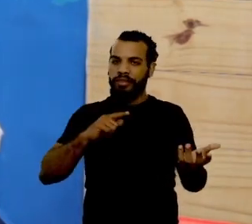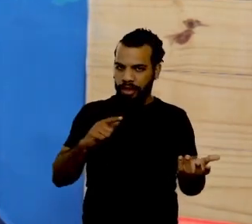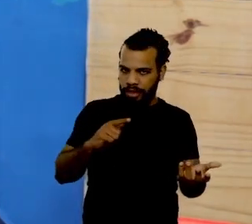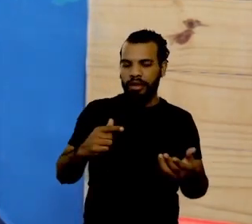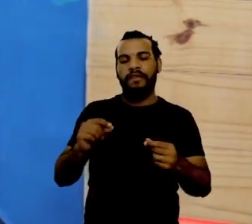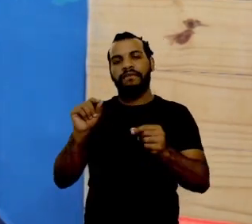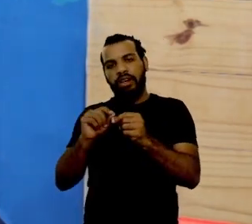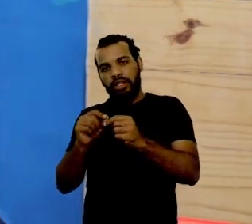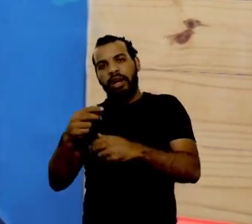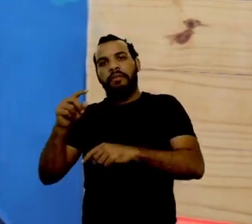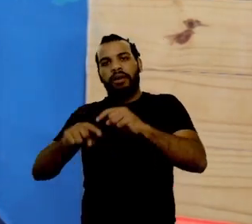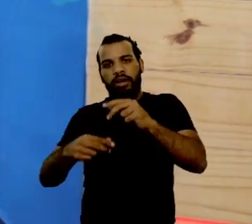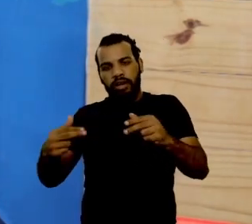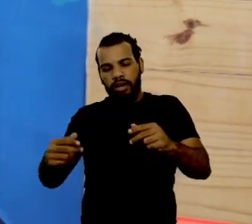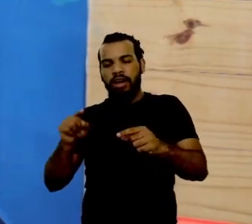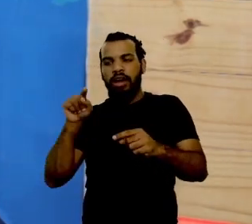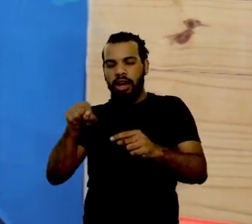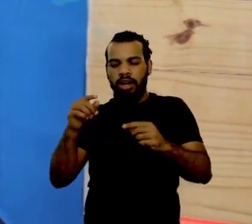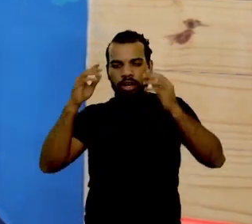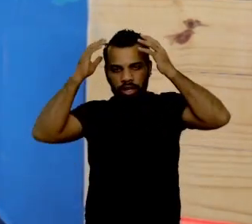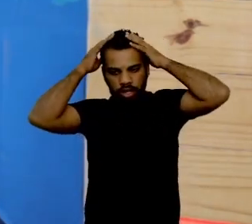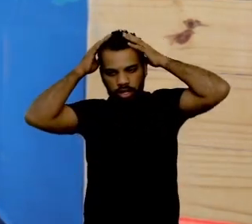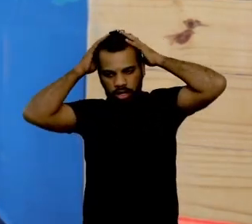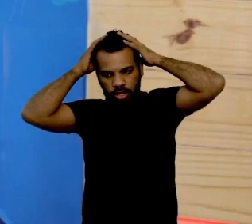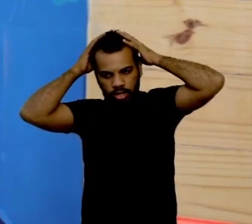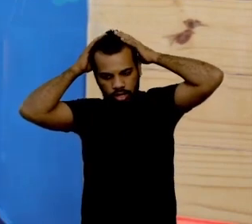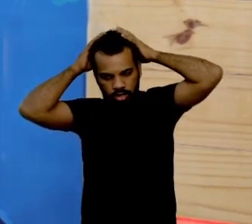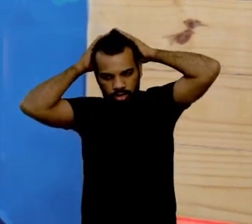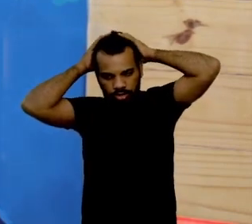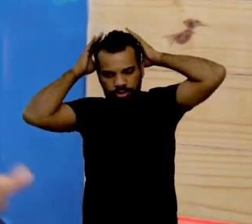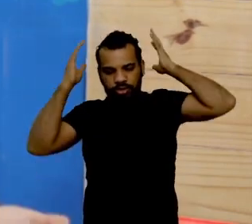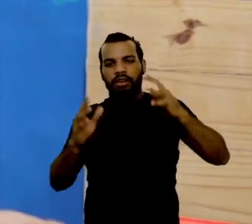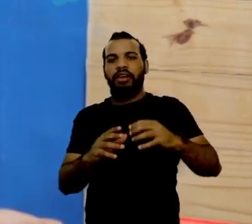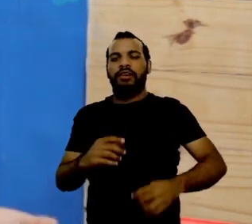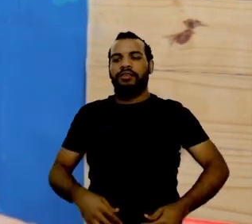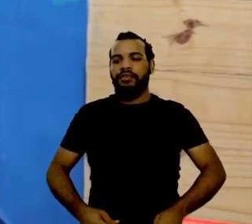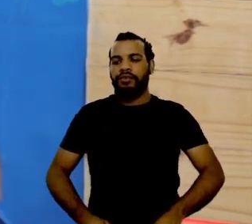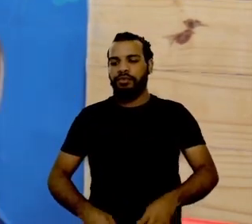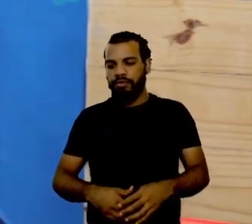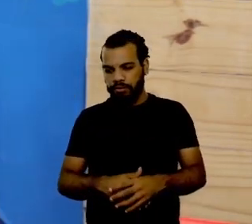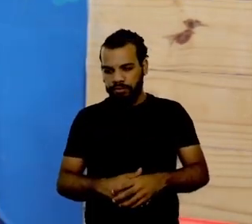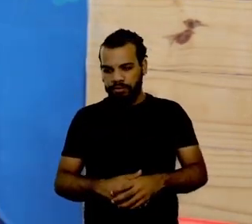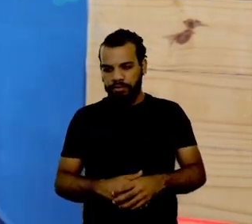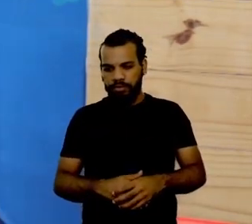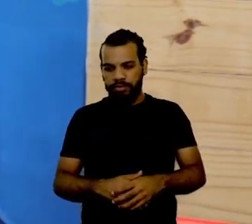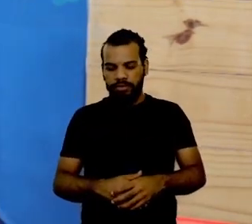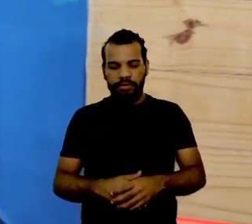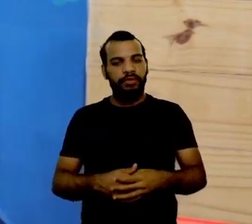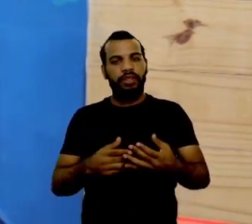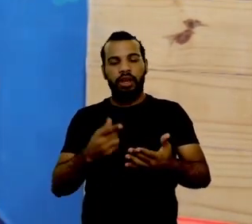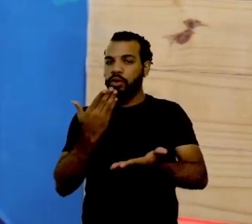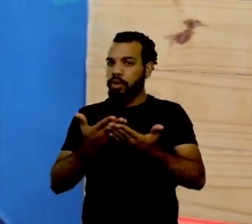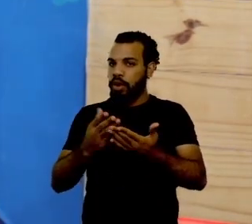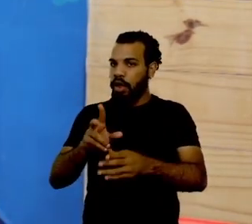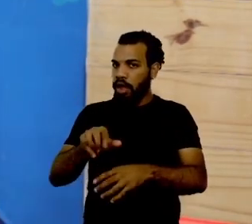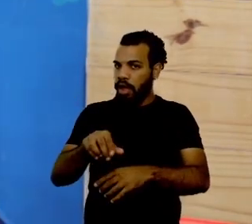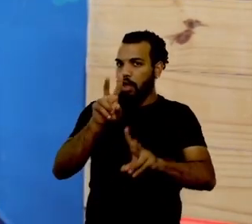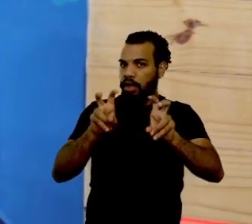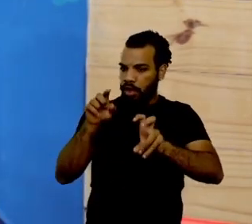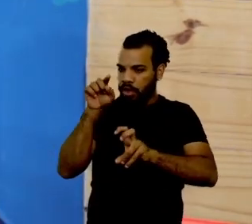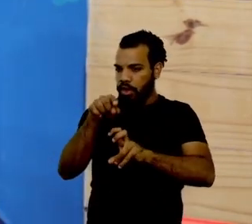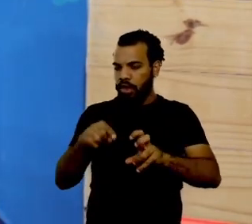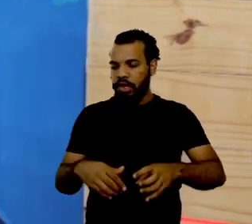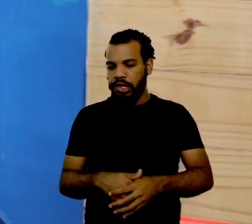de dilatação que prevê isso, para dilatar menos e não ocasionar danos. É esse o estudo da física.